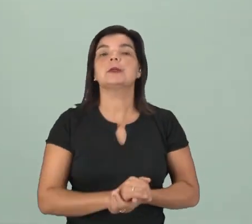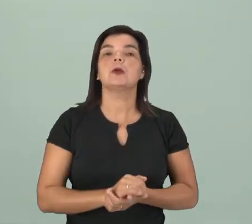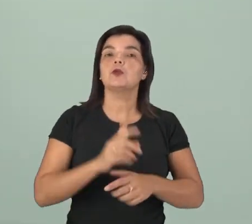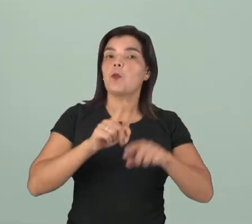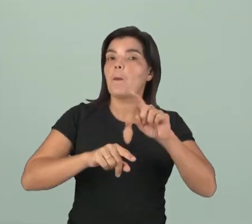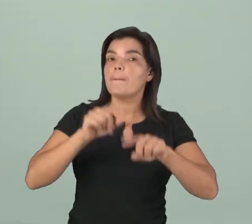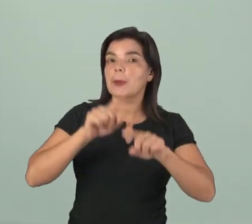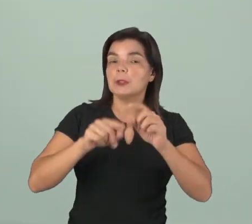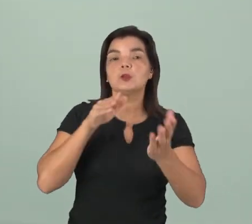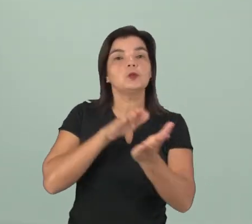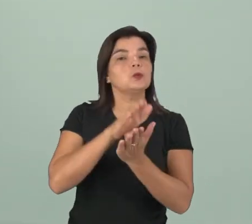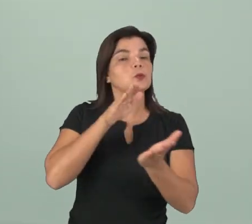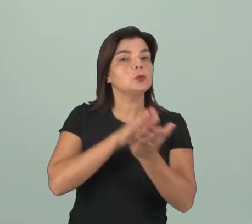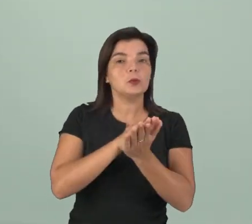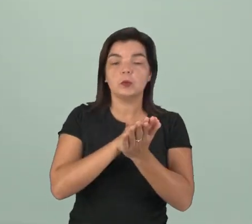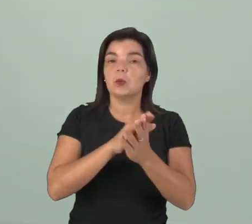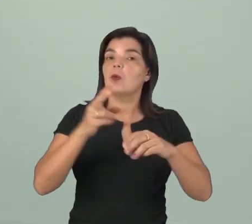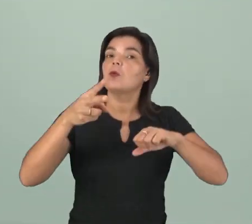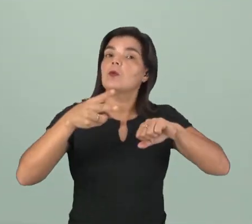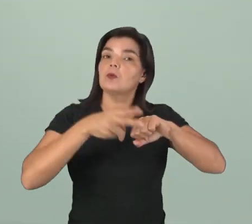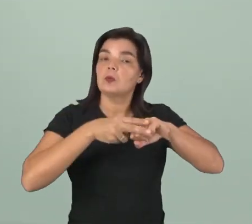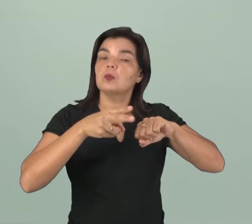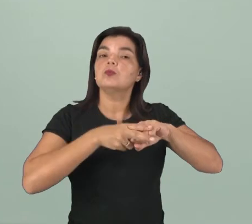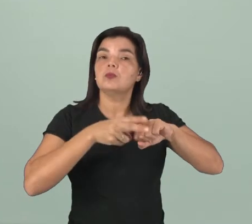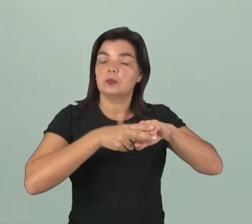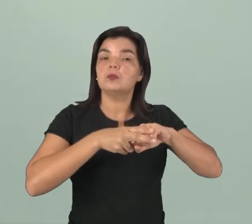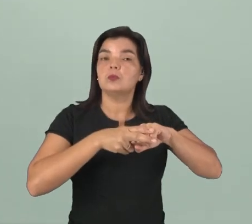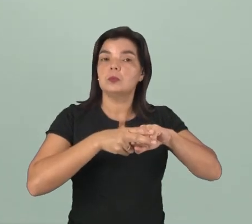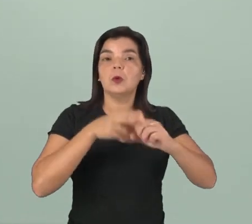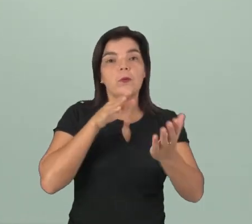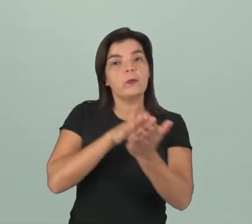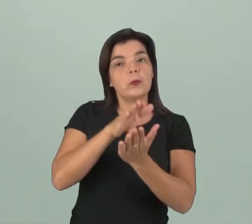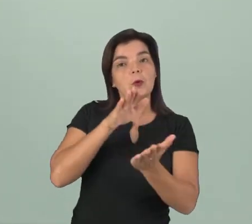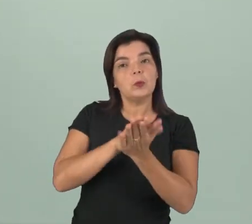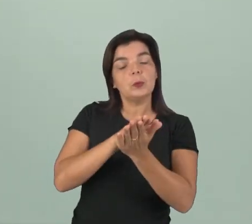esse material está impresso. O verbo do verbo